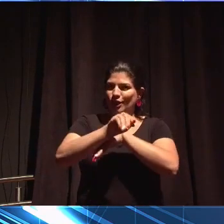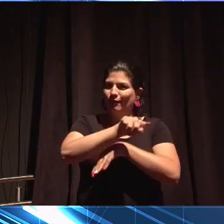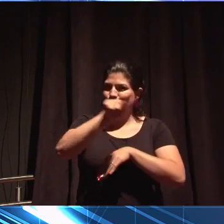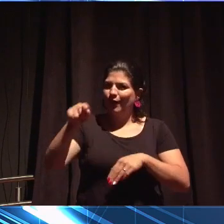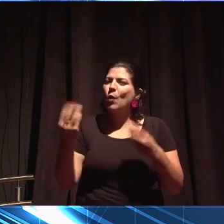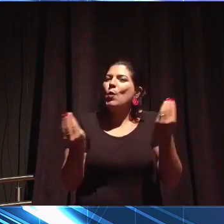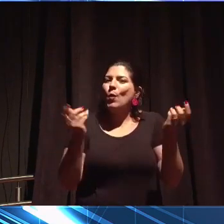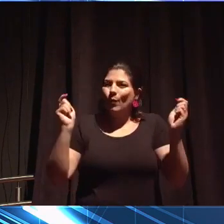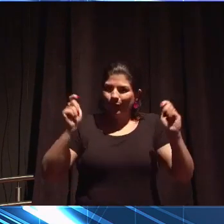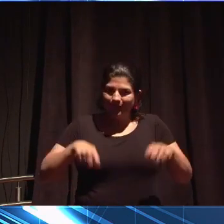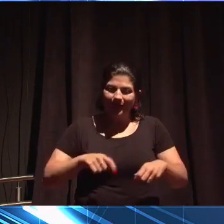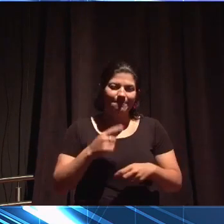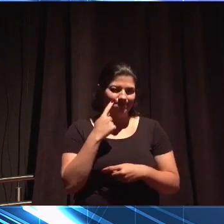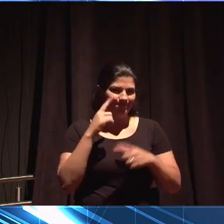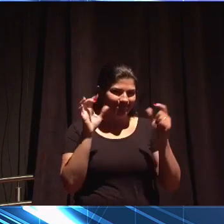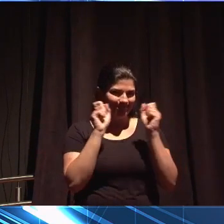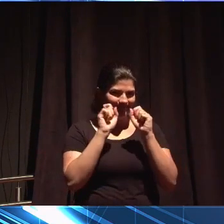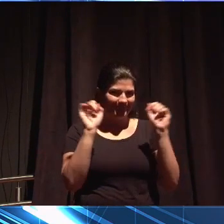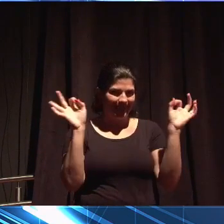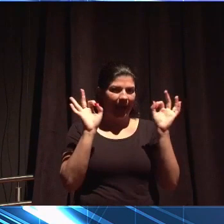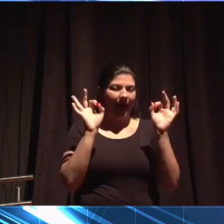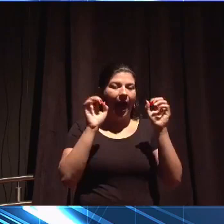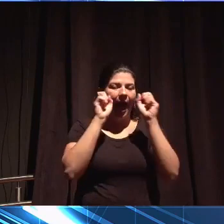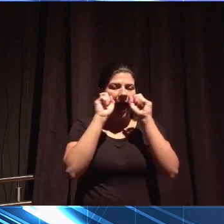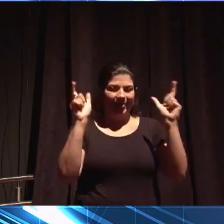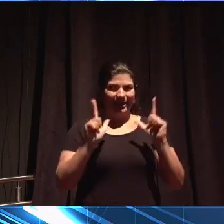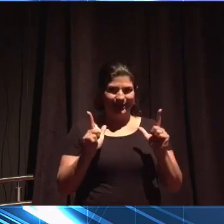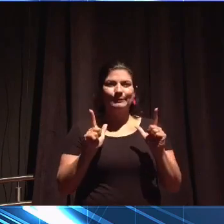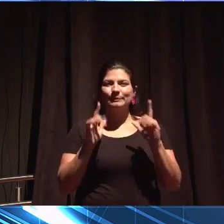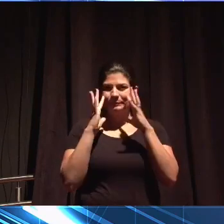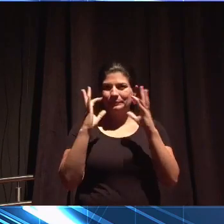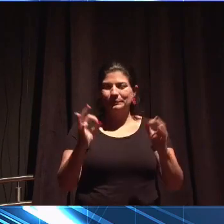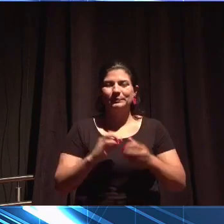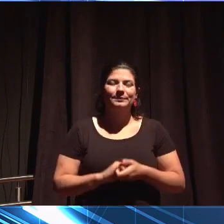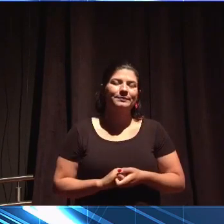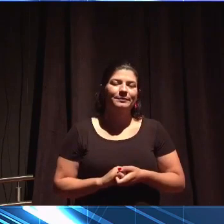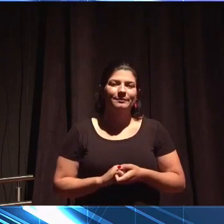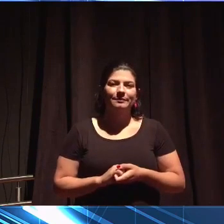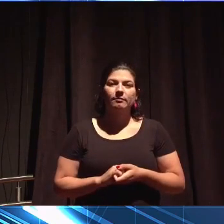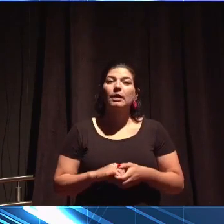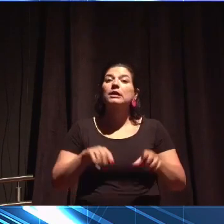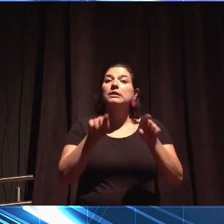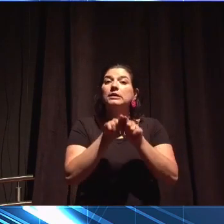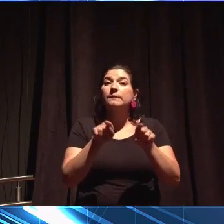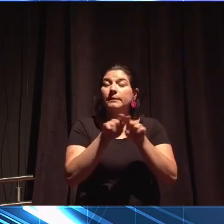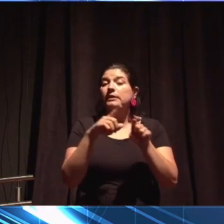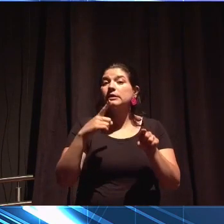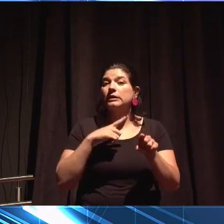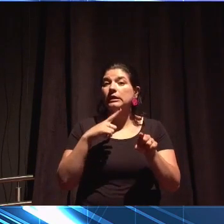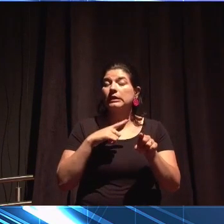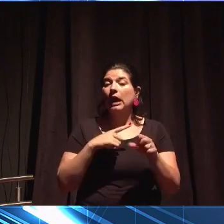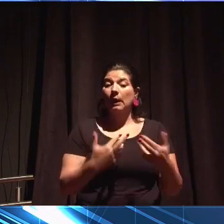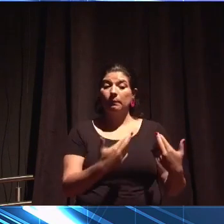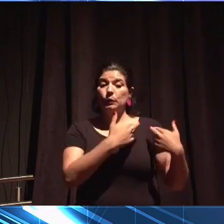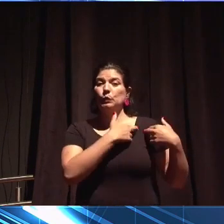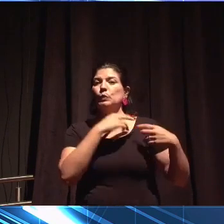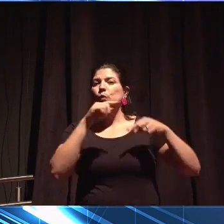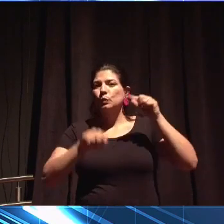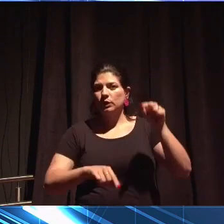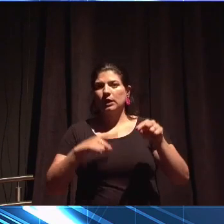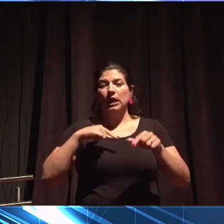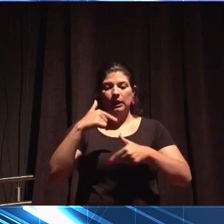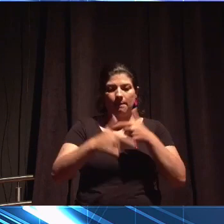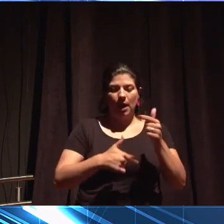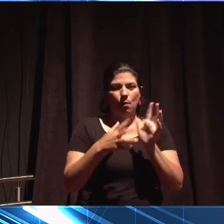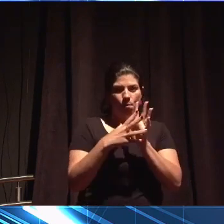vocês fazem isso. Fiquem ligados. E falando um pouco também em questão de papéis e responsabilidades, né? Quando a gente está trabalhando